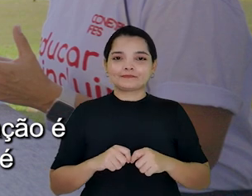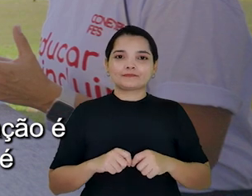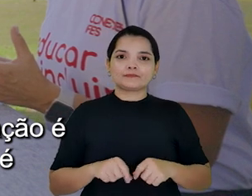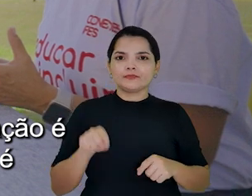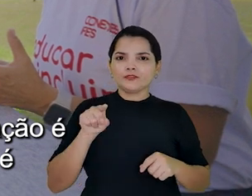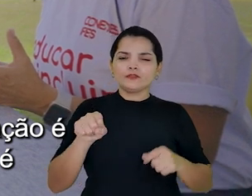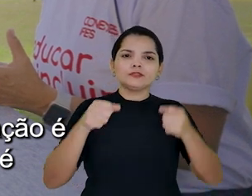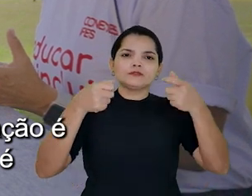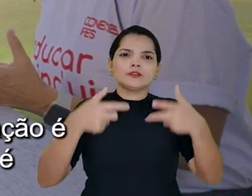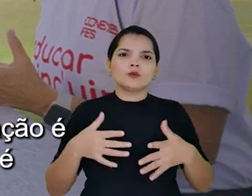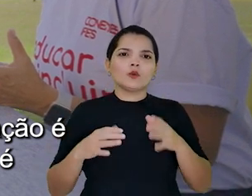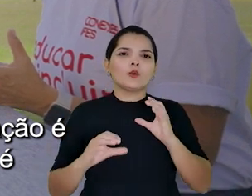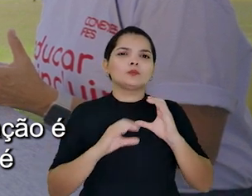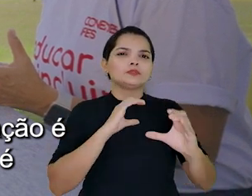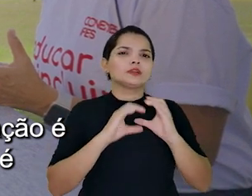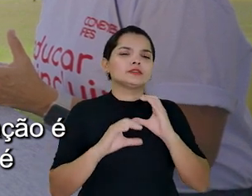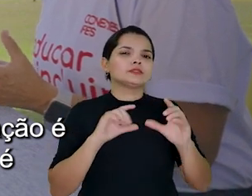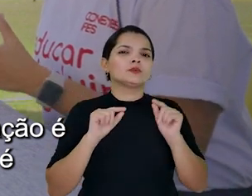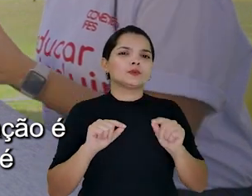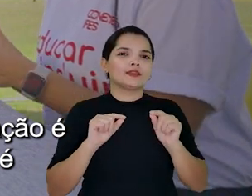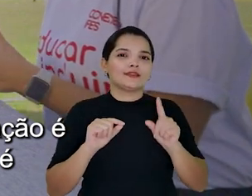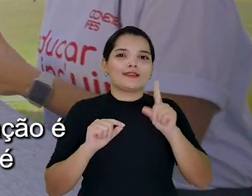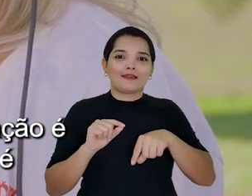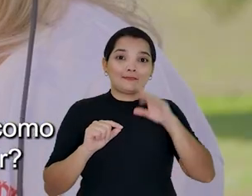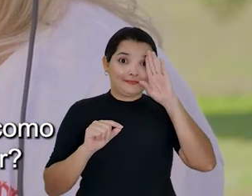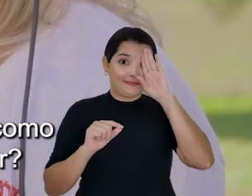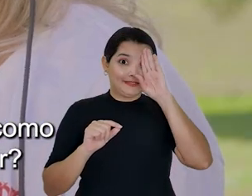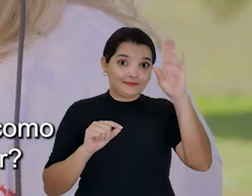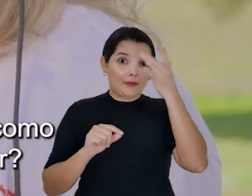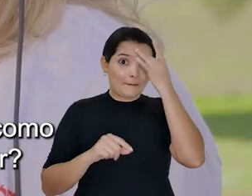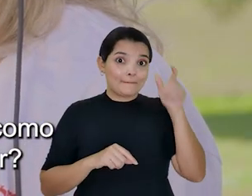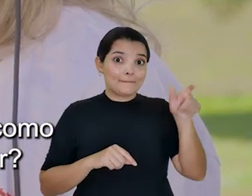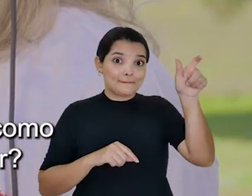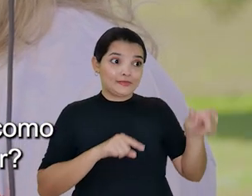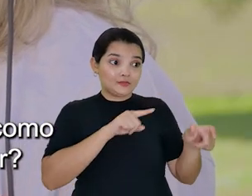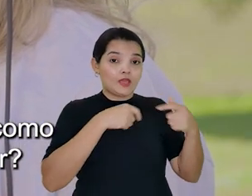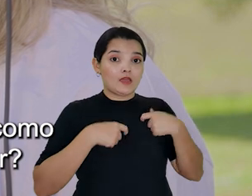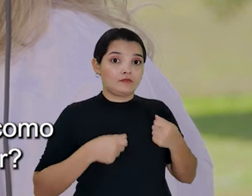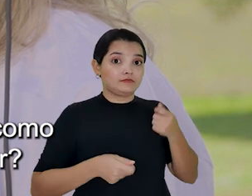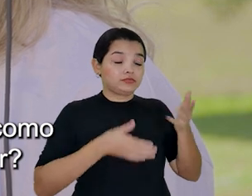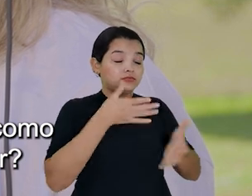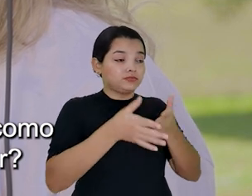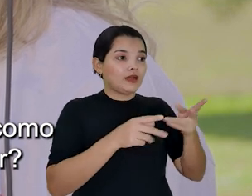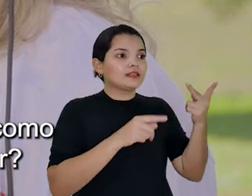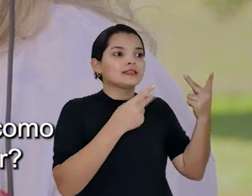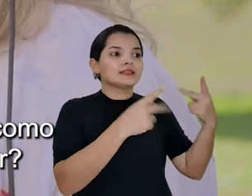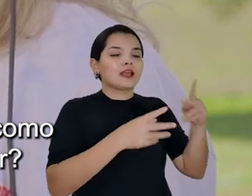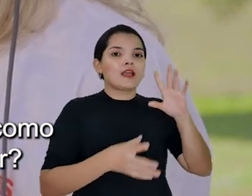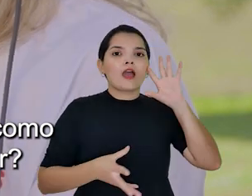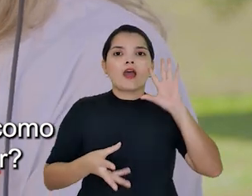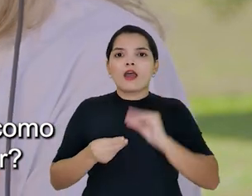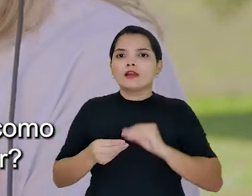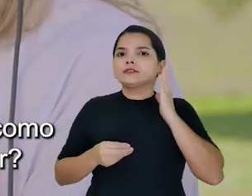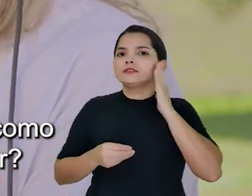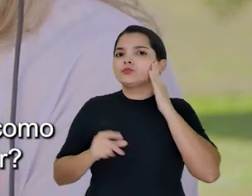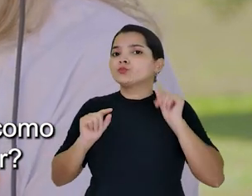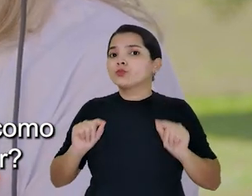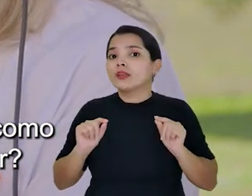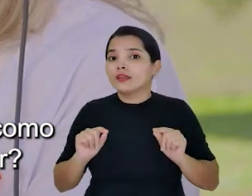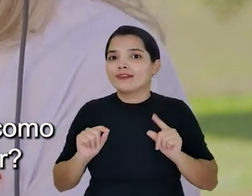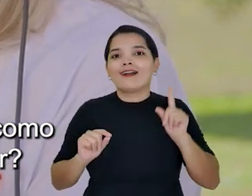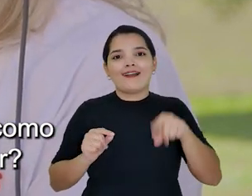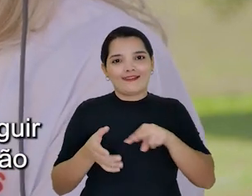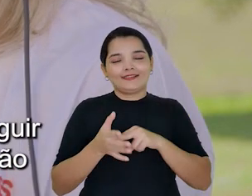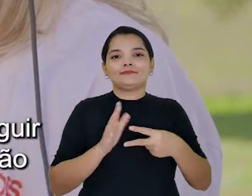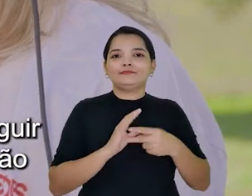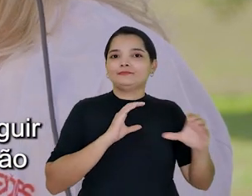outro entende entende comunicação não é o que você diz mas o que o outro entende e como é que eu vou saber o que que o outro